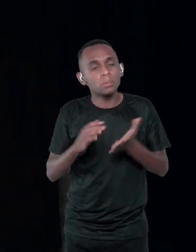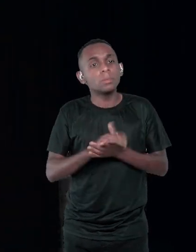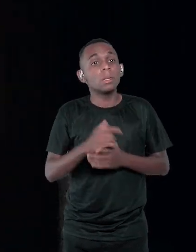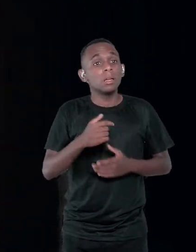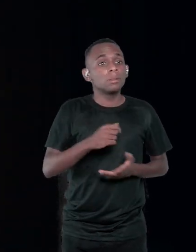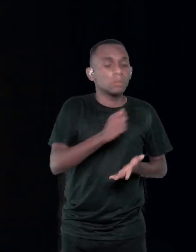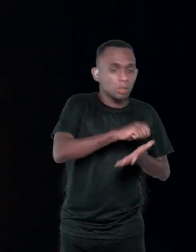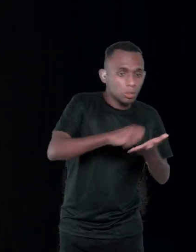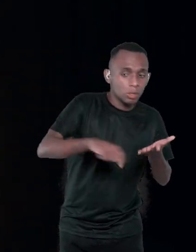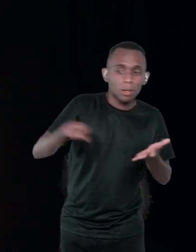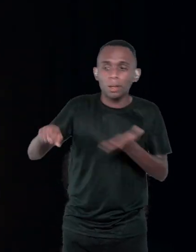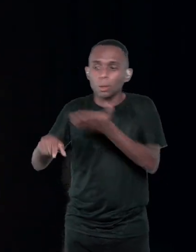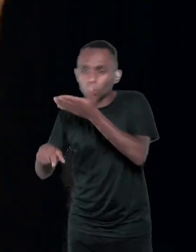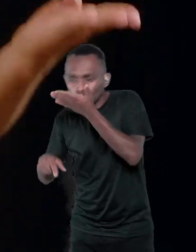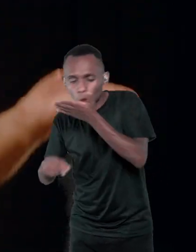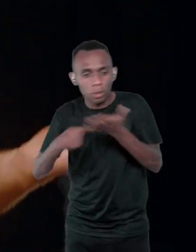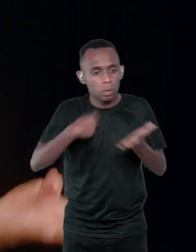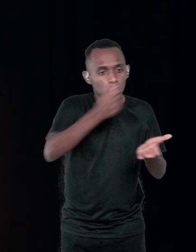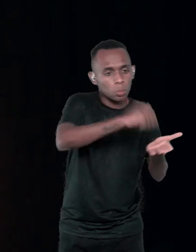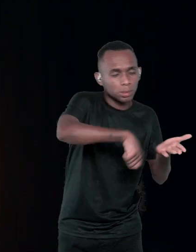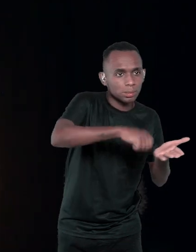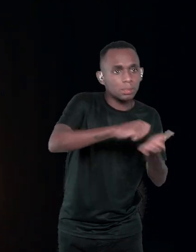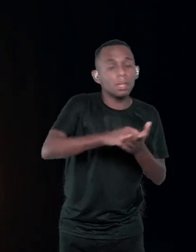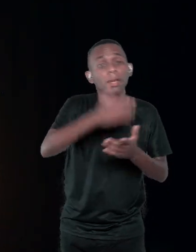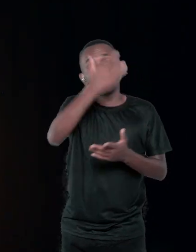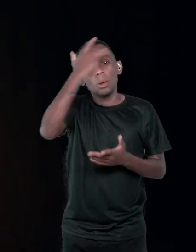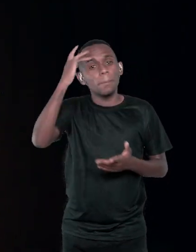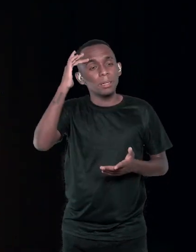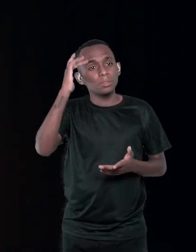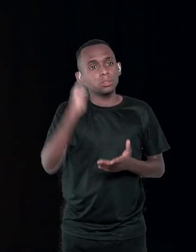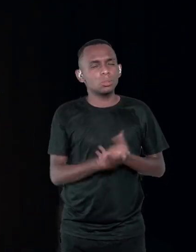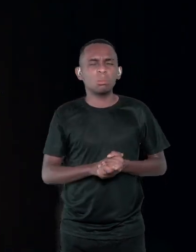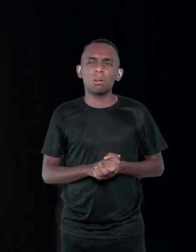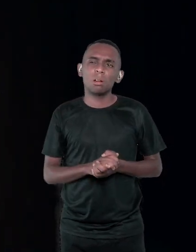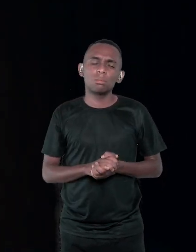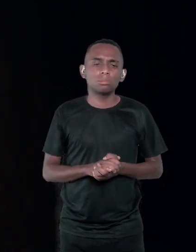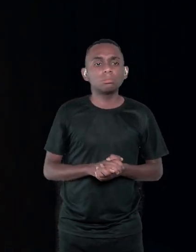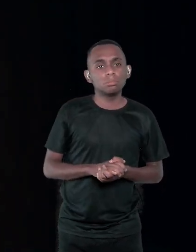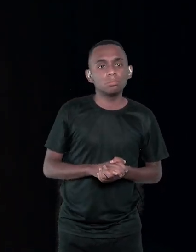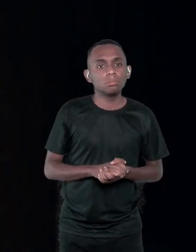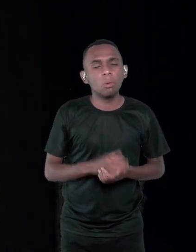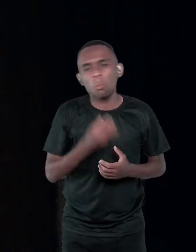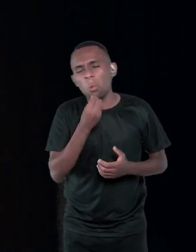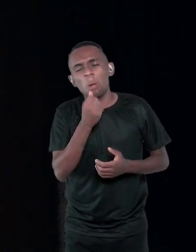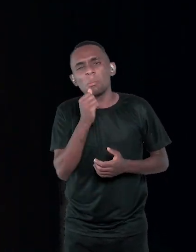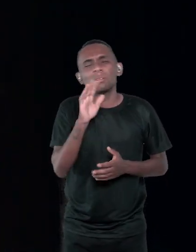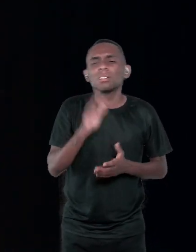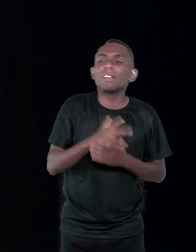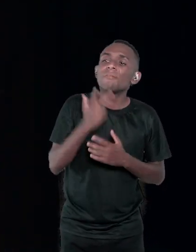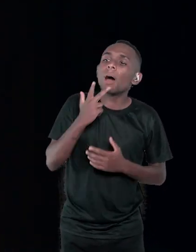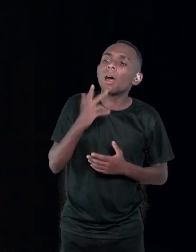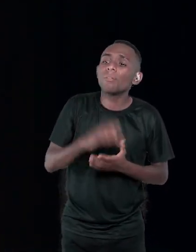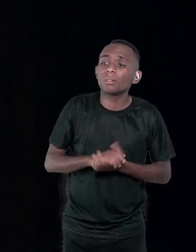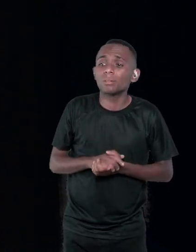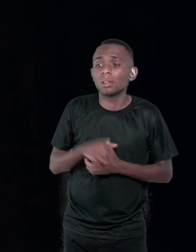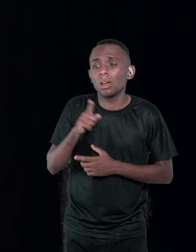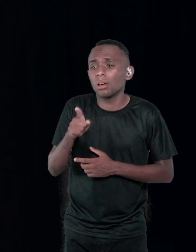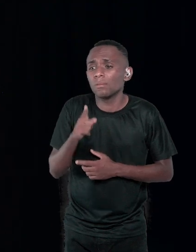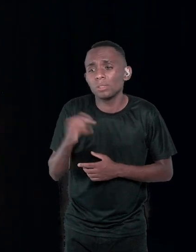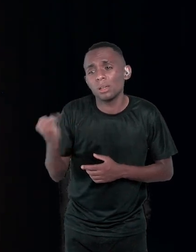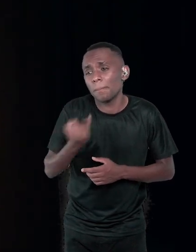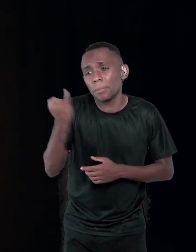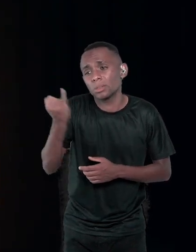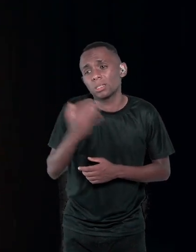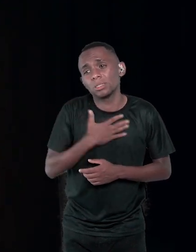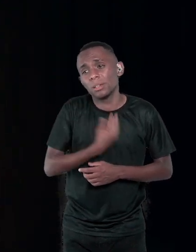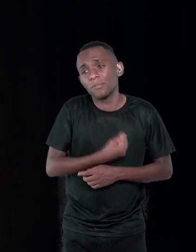assinava e tal. Ela dava o beijinho, e aí vinha uma pessoa, uma menina, um cara, enfim, falava, Elsa, você é tão importante